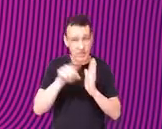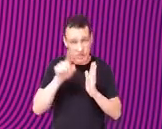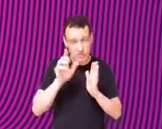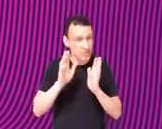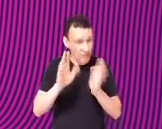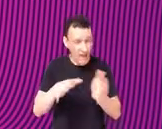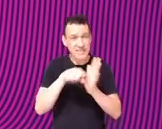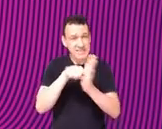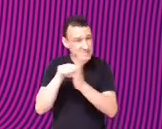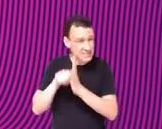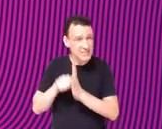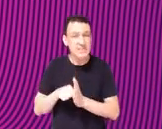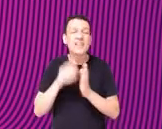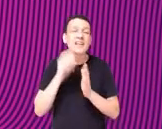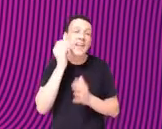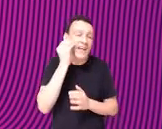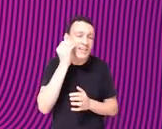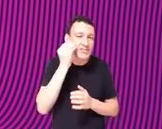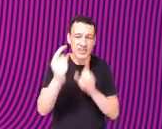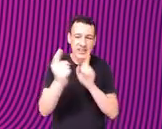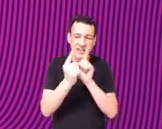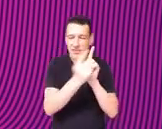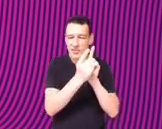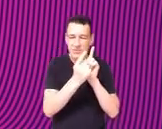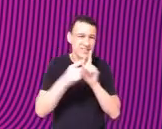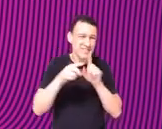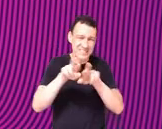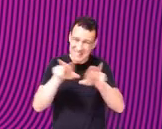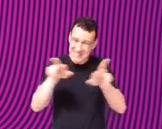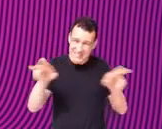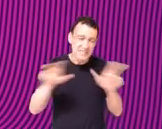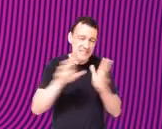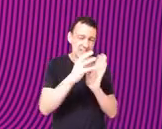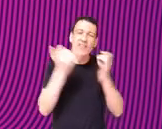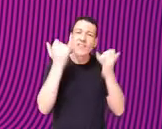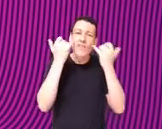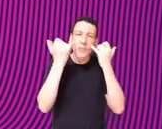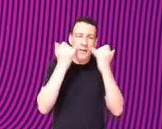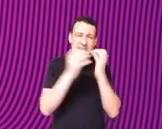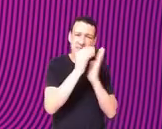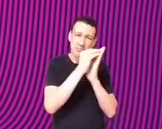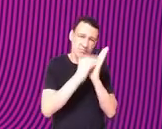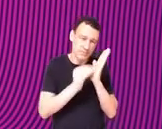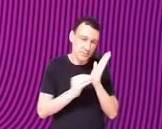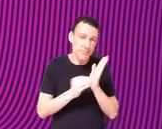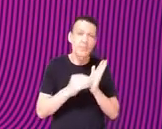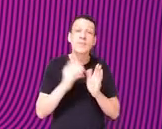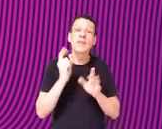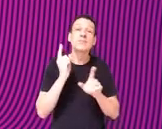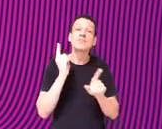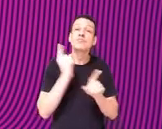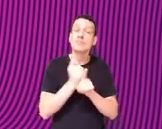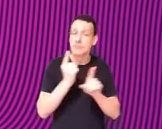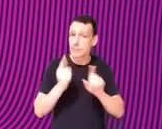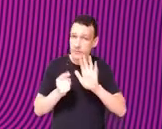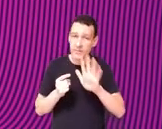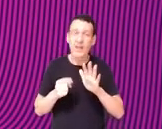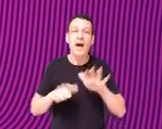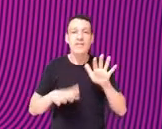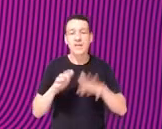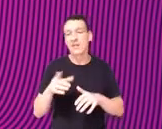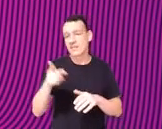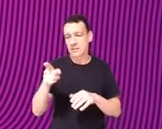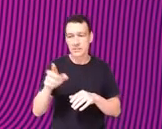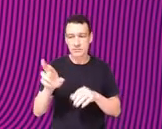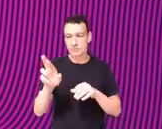veio demonstrar que a existência de desigualdade ou a existência de baixo